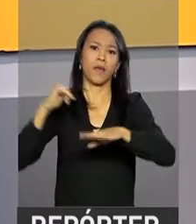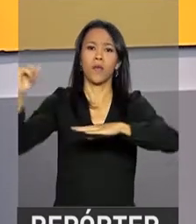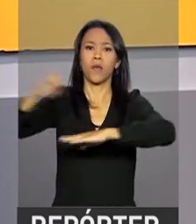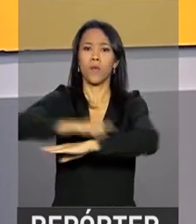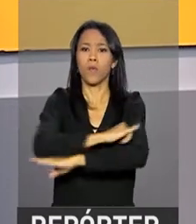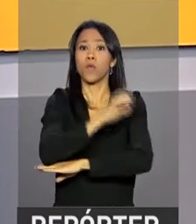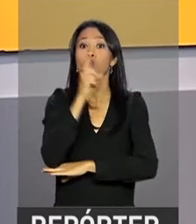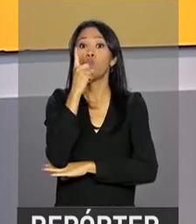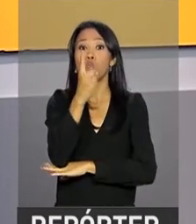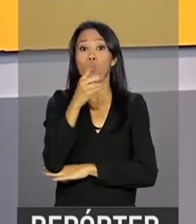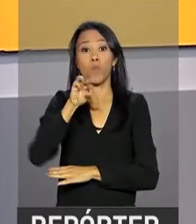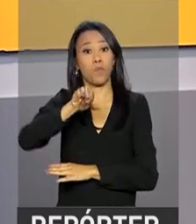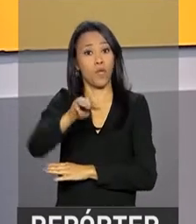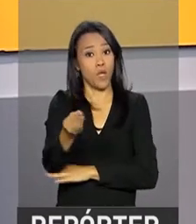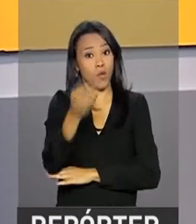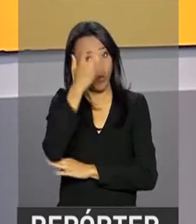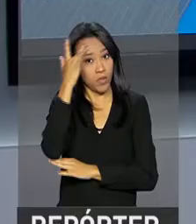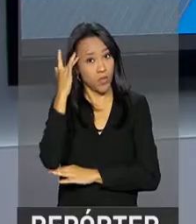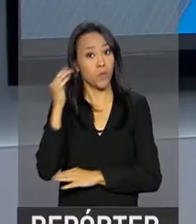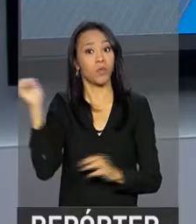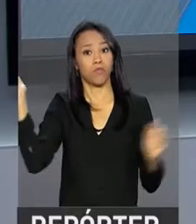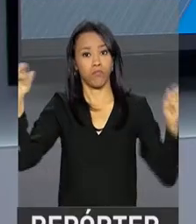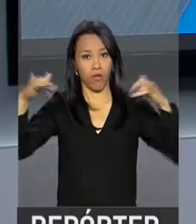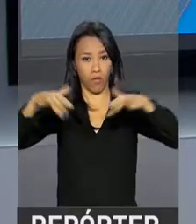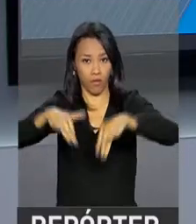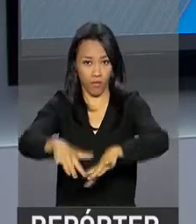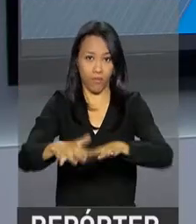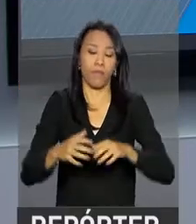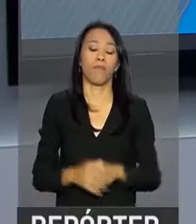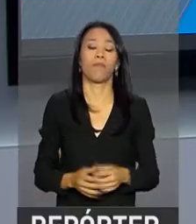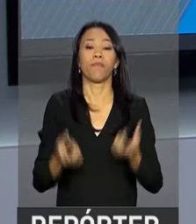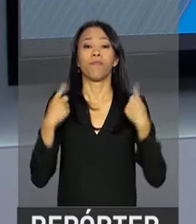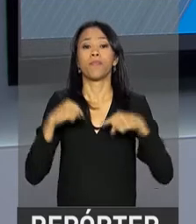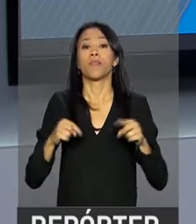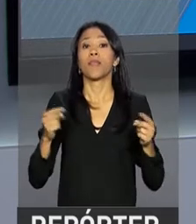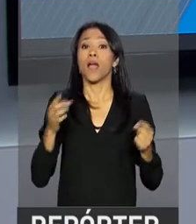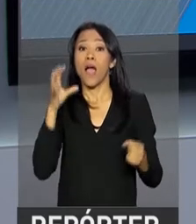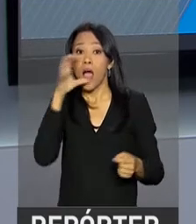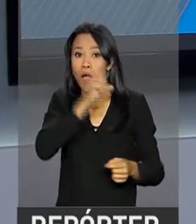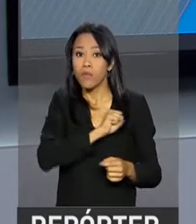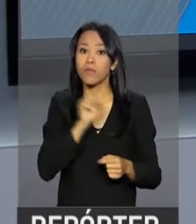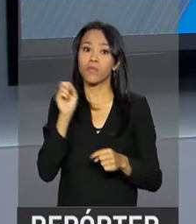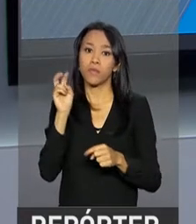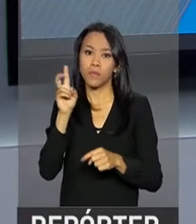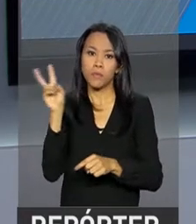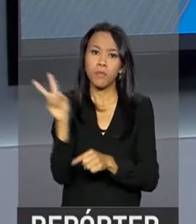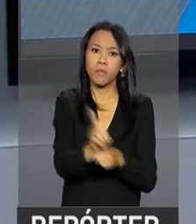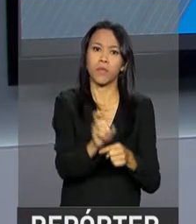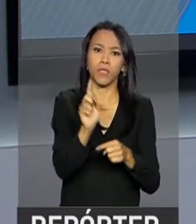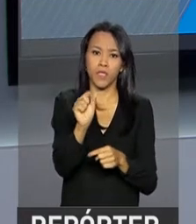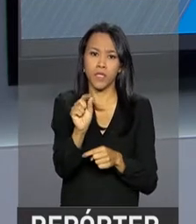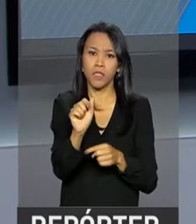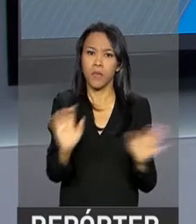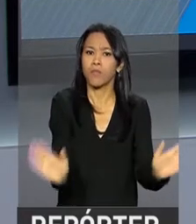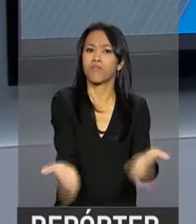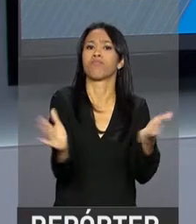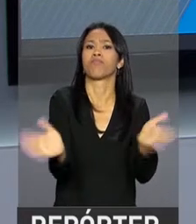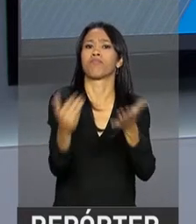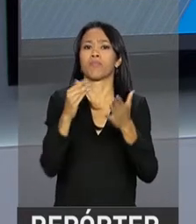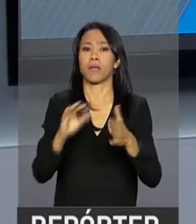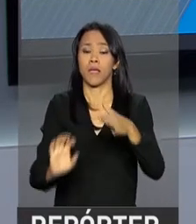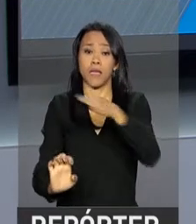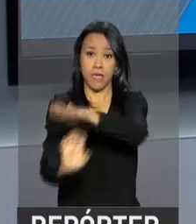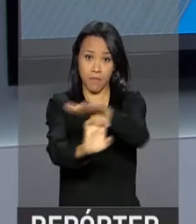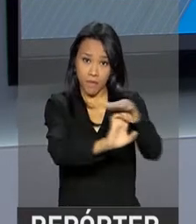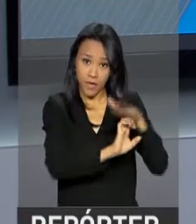milhão de passageiros por ano crédito rápido e fácil para incentivar micro pequenas e